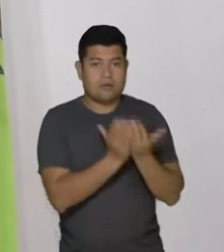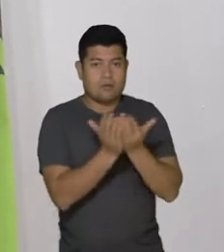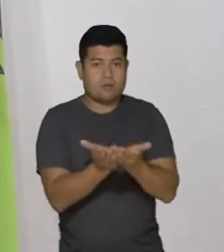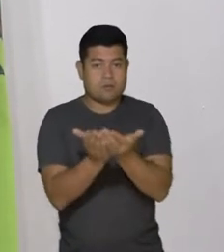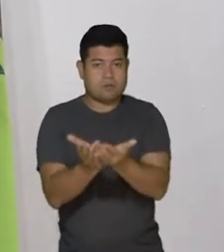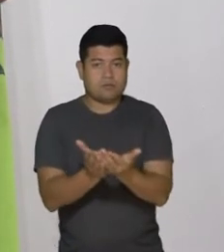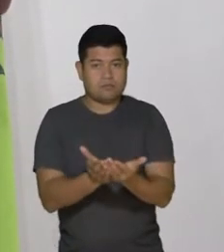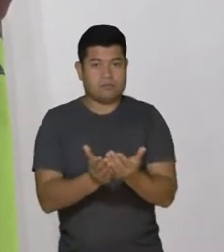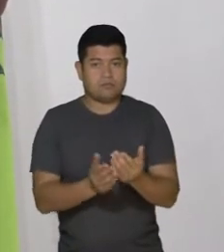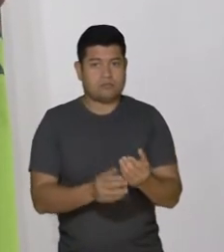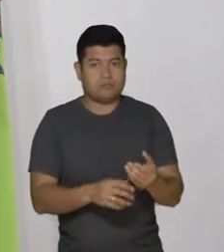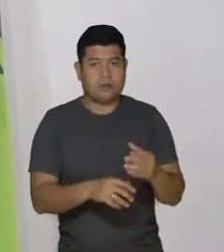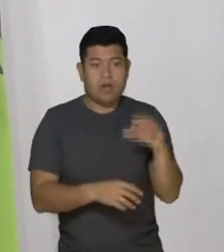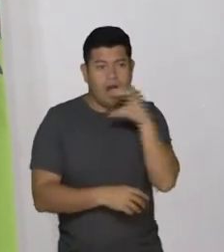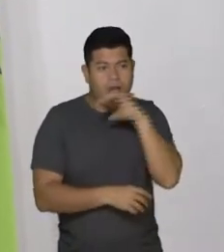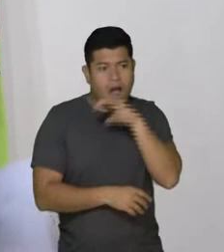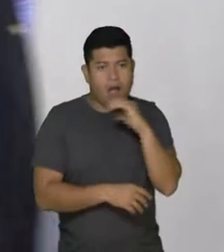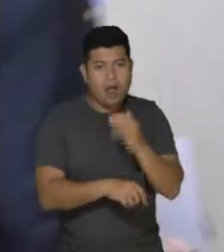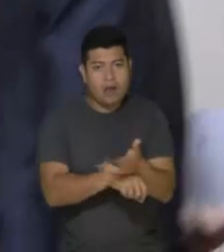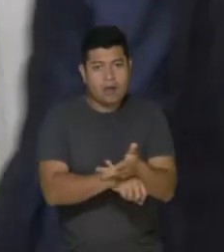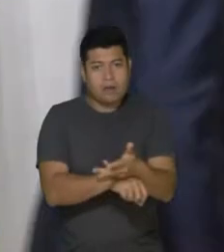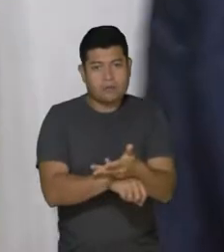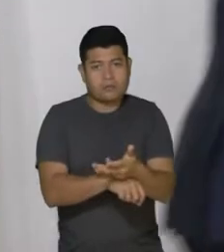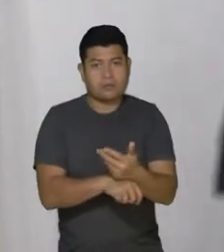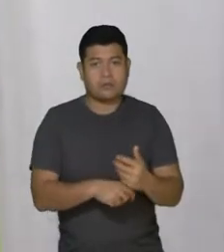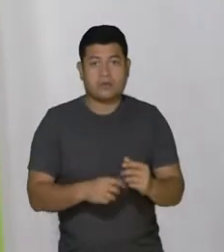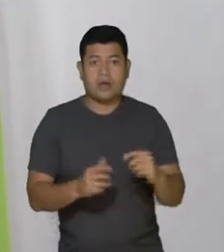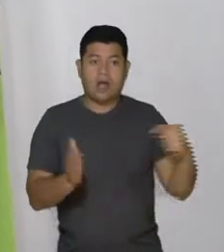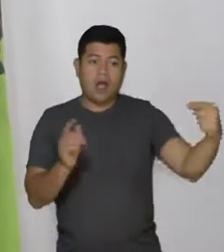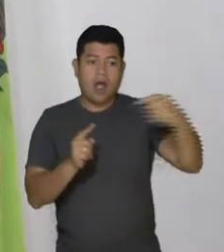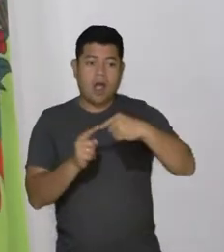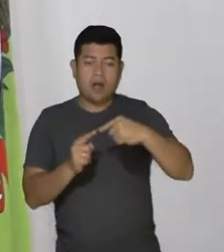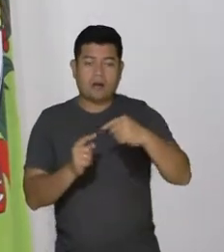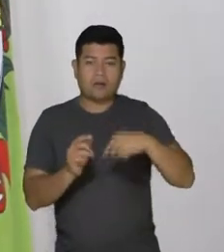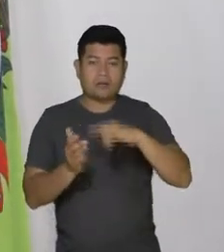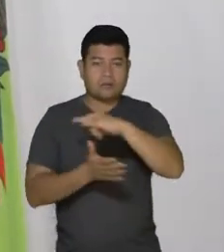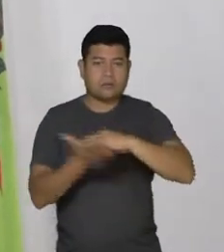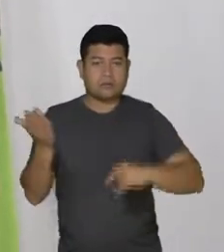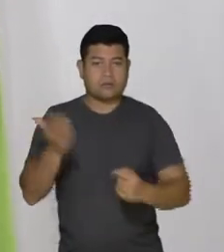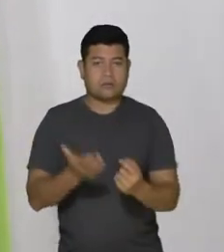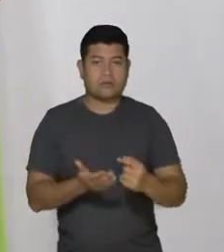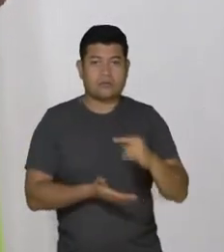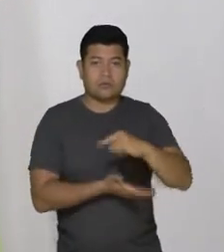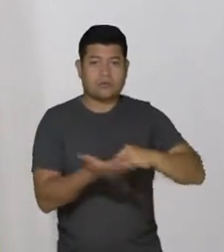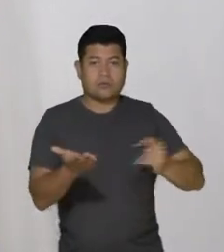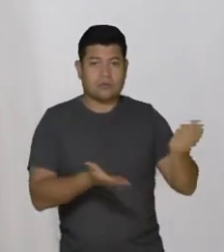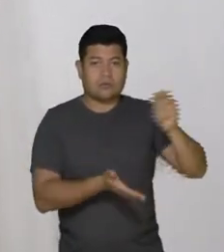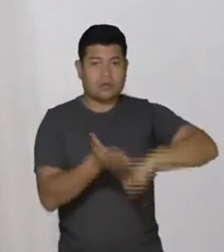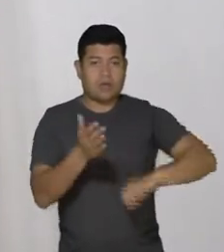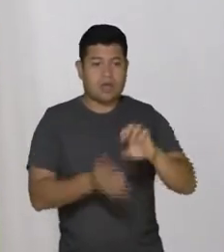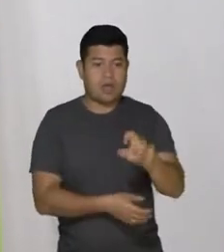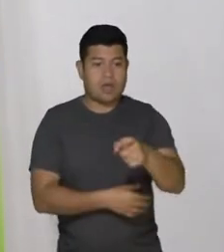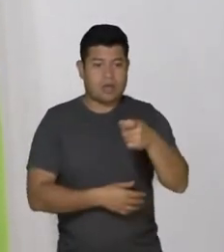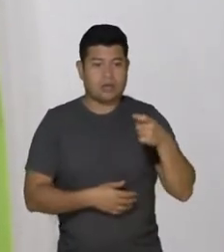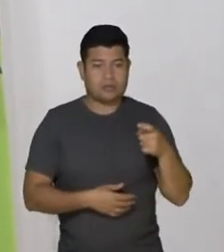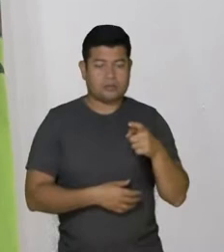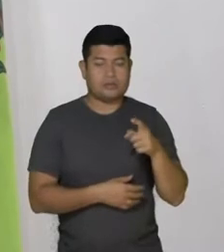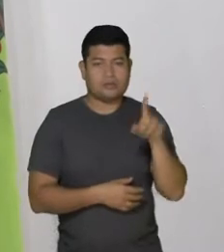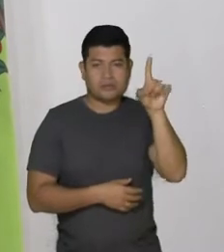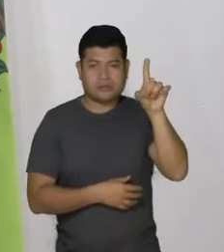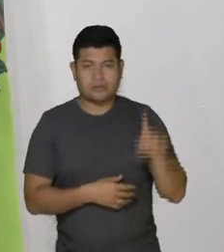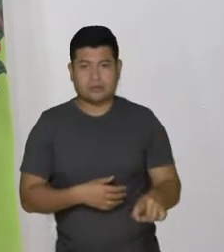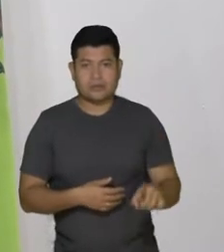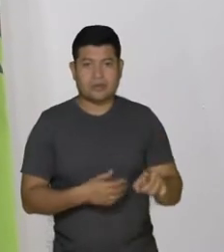tão tanta pressa que tá aqui no documento o documento assinado com o nome dos ex-diretores eles nem nem